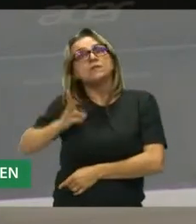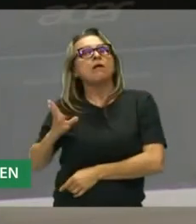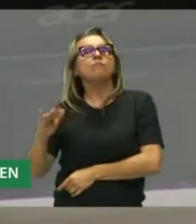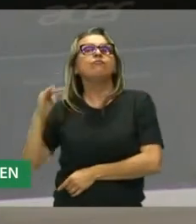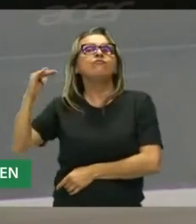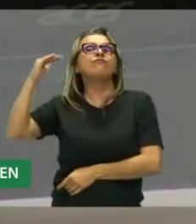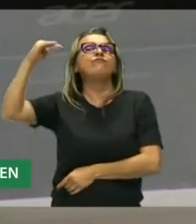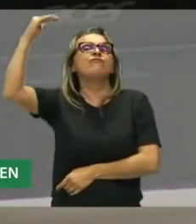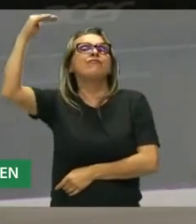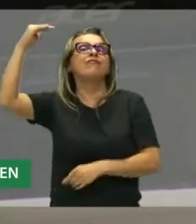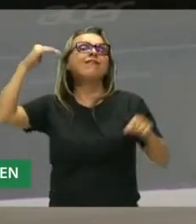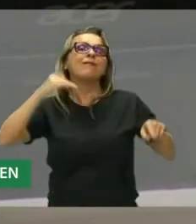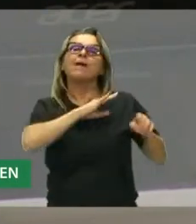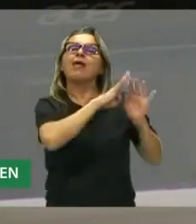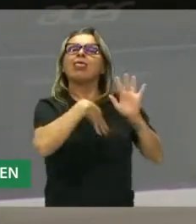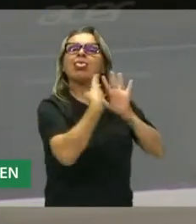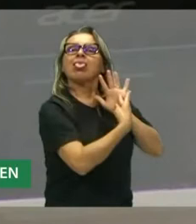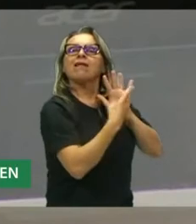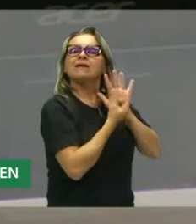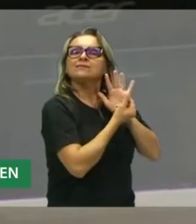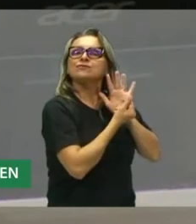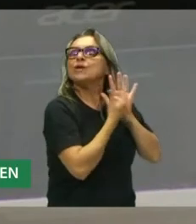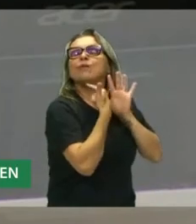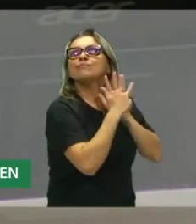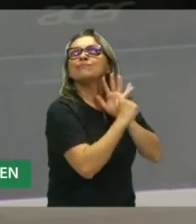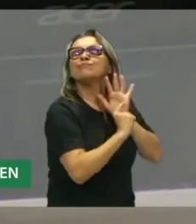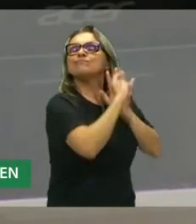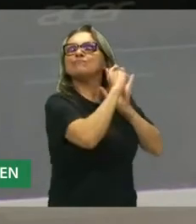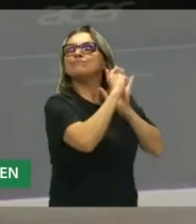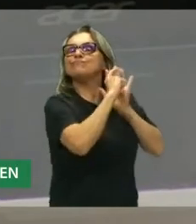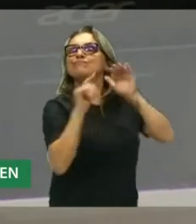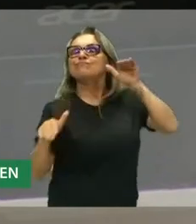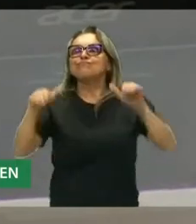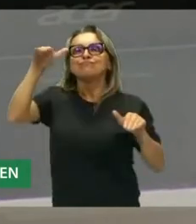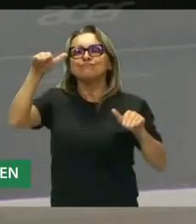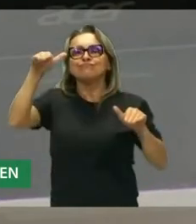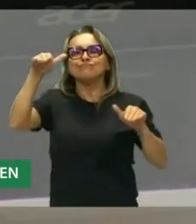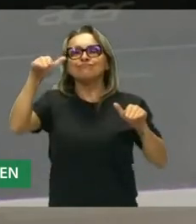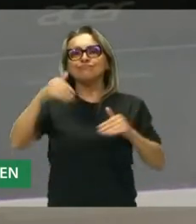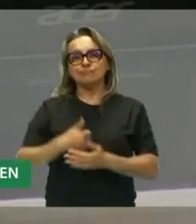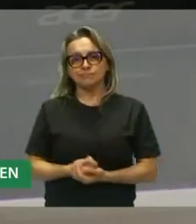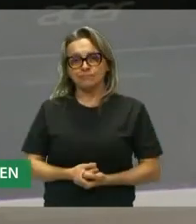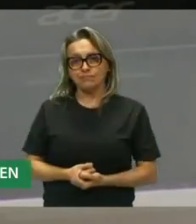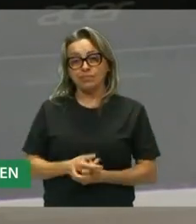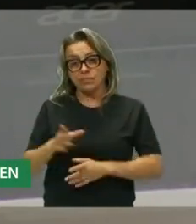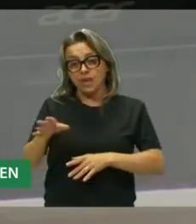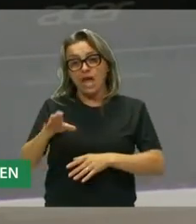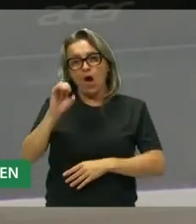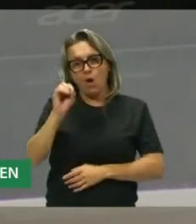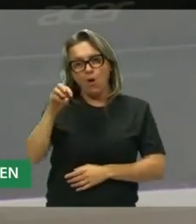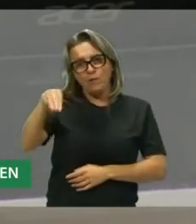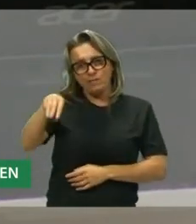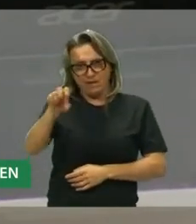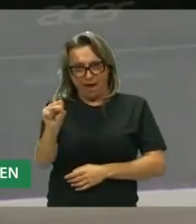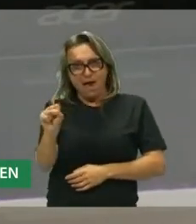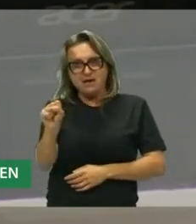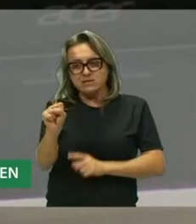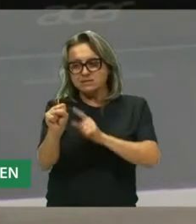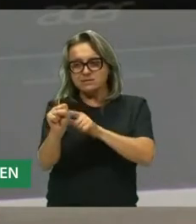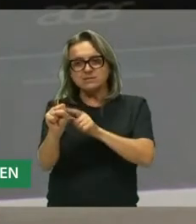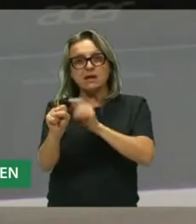do material, mas também pelo aumento da população. A Organização Mundial da Saúde recomenda